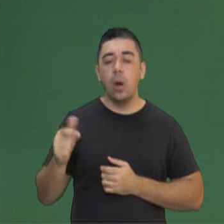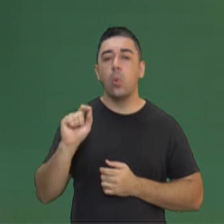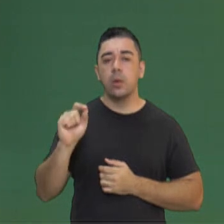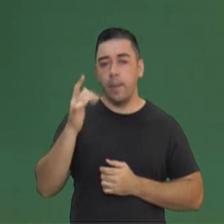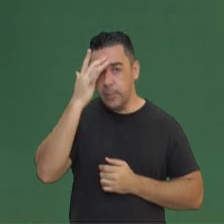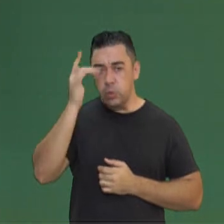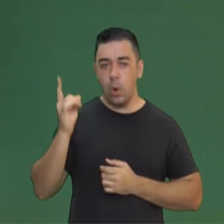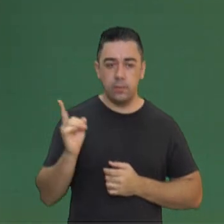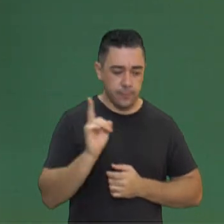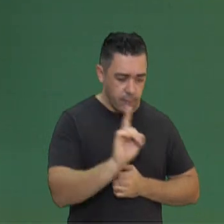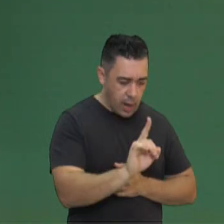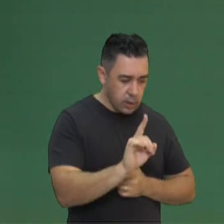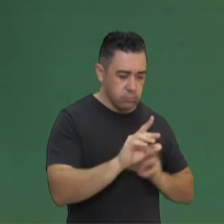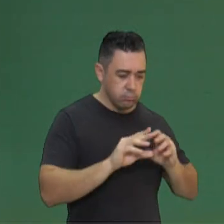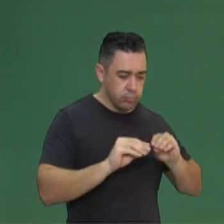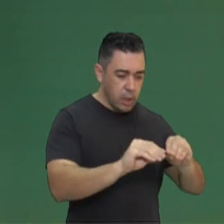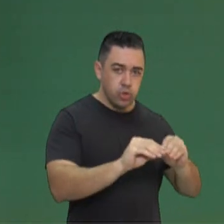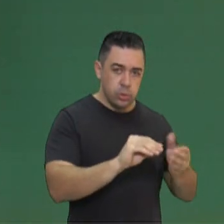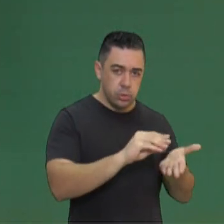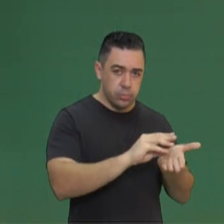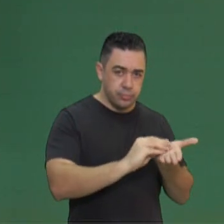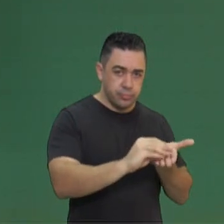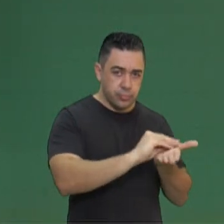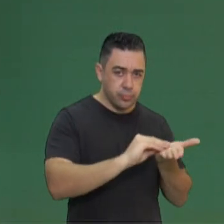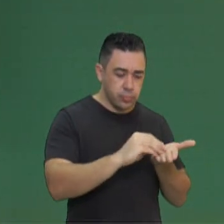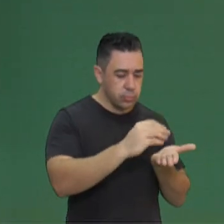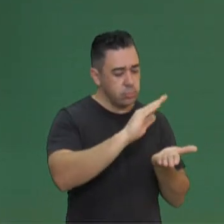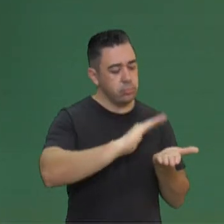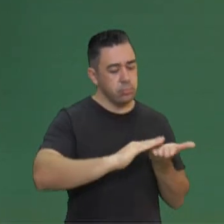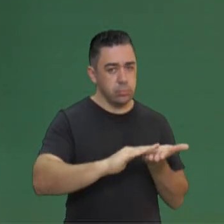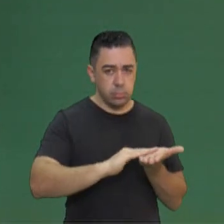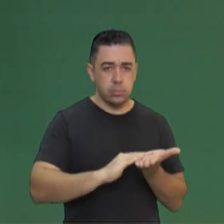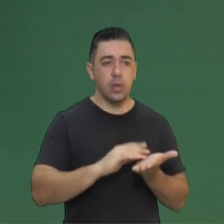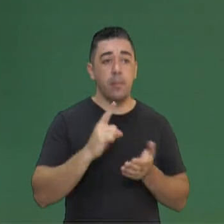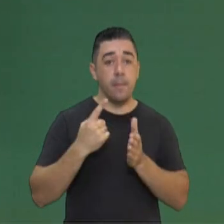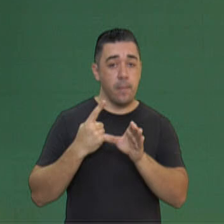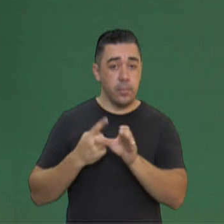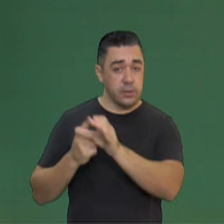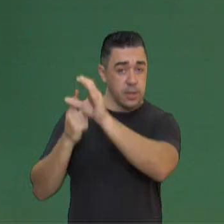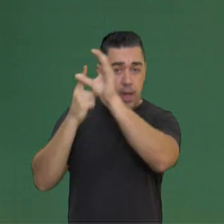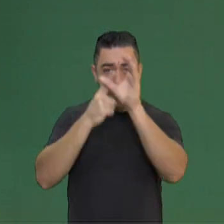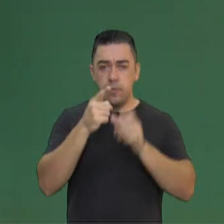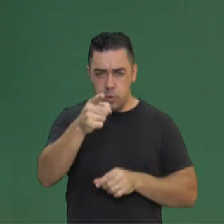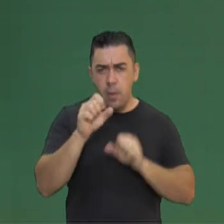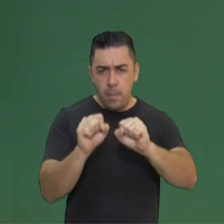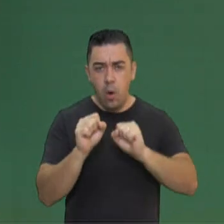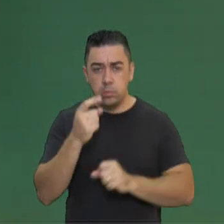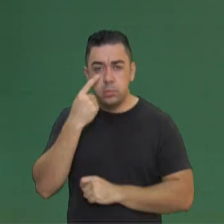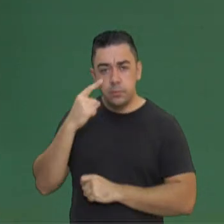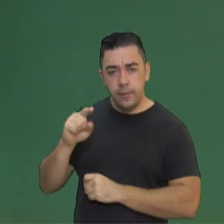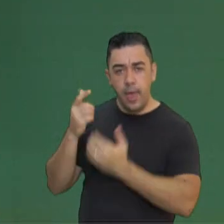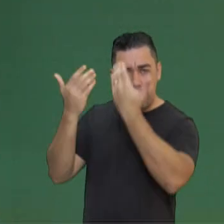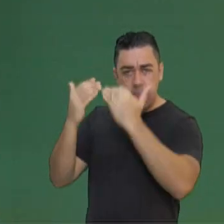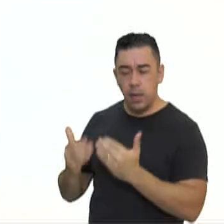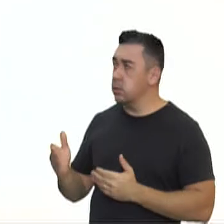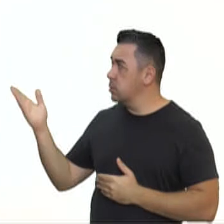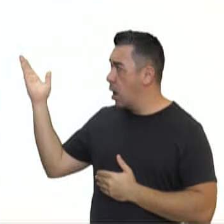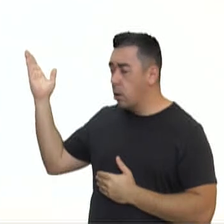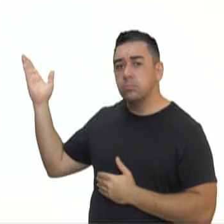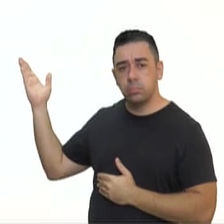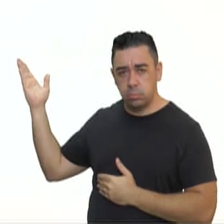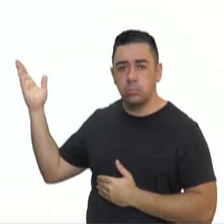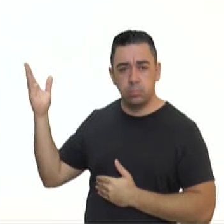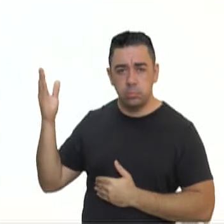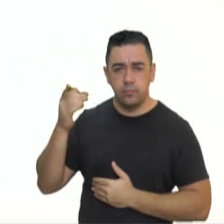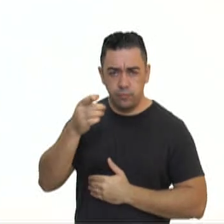convencionais pelo nosso estado, ó. Então, aqui está mostrando todas as cidades, tá? Depois vocês podem analisar aí no material de vocês